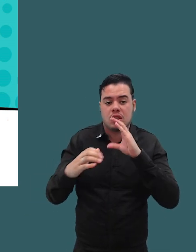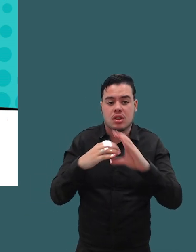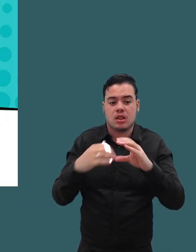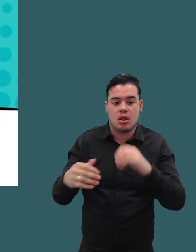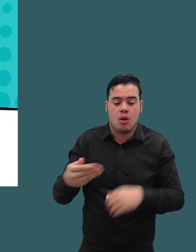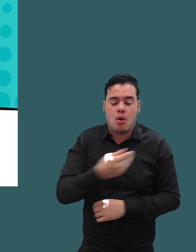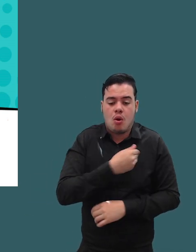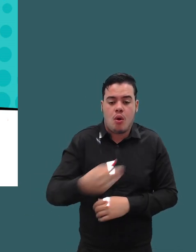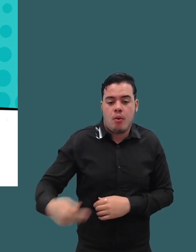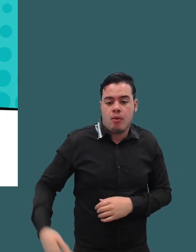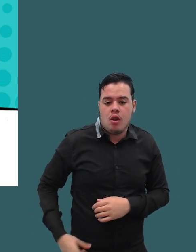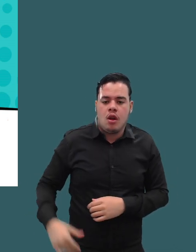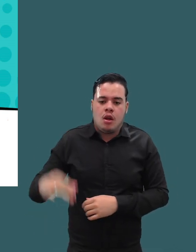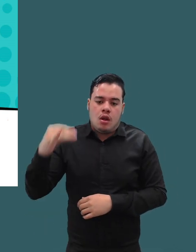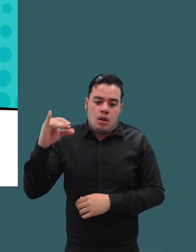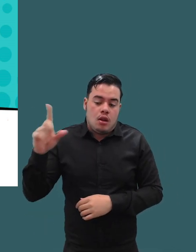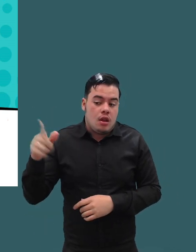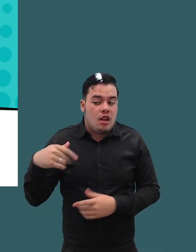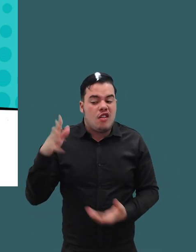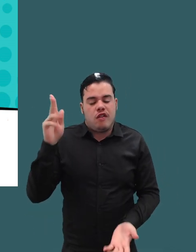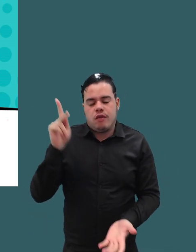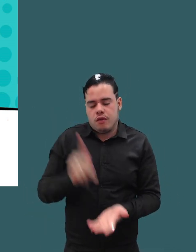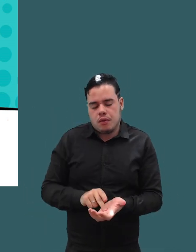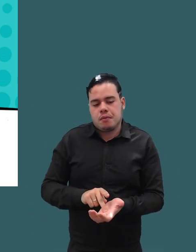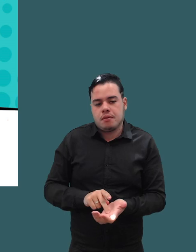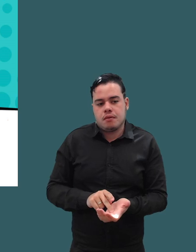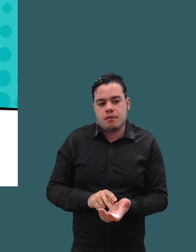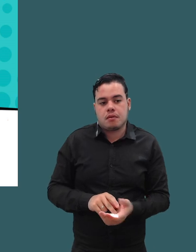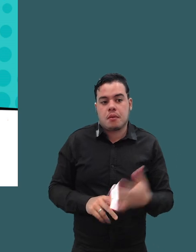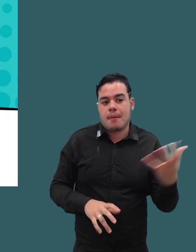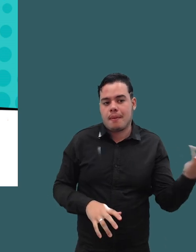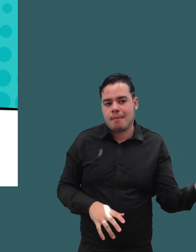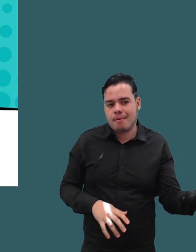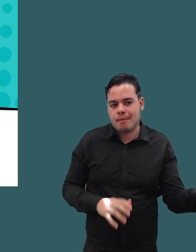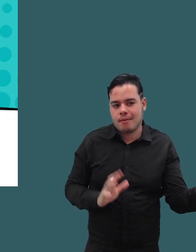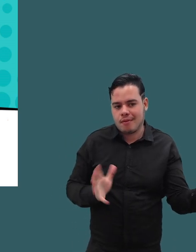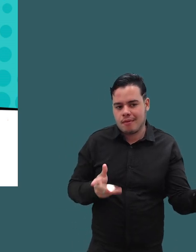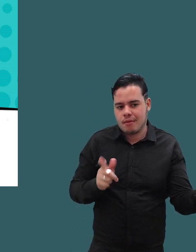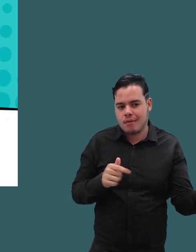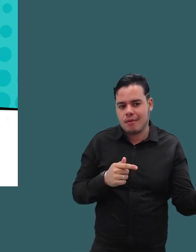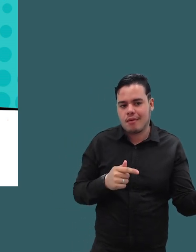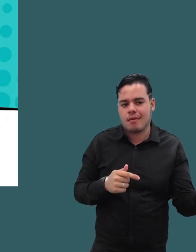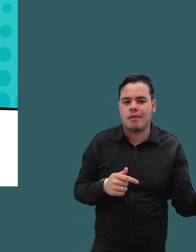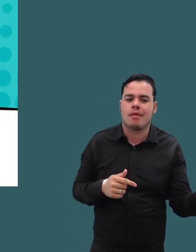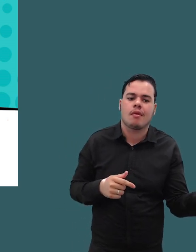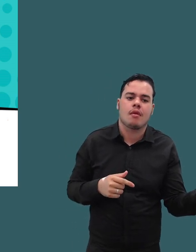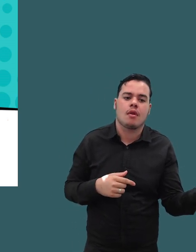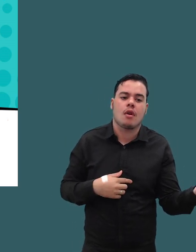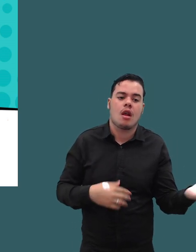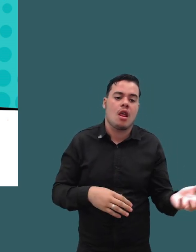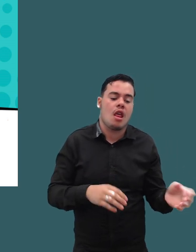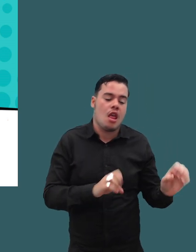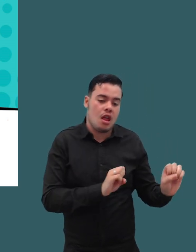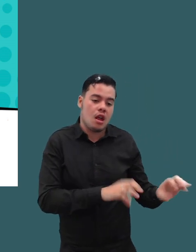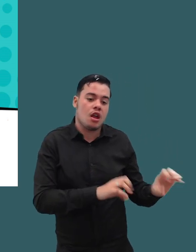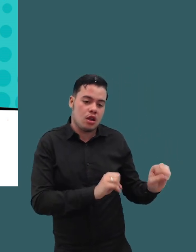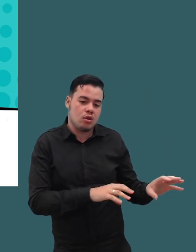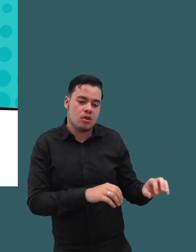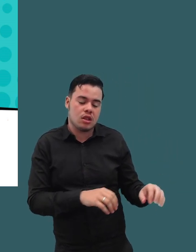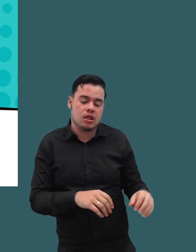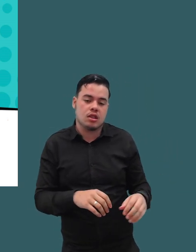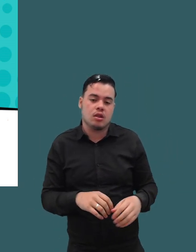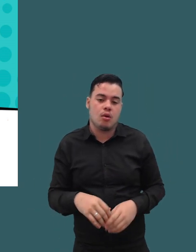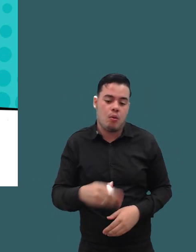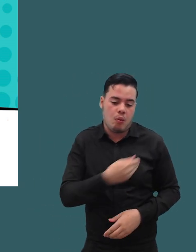ciência. Então, isso é um fato. Uma outra moeda é educação pública